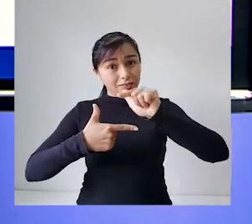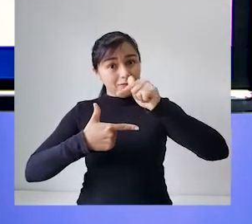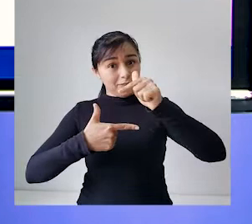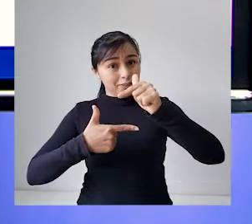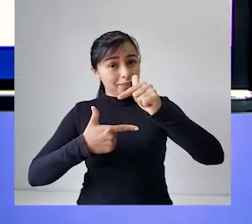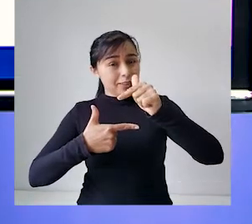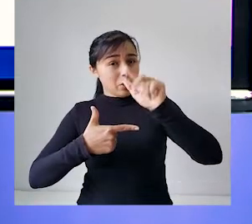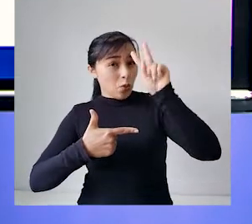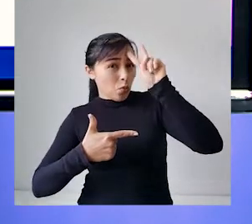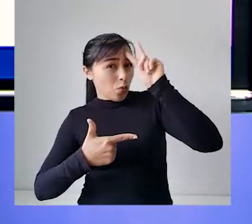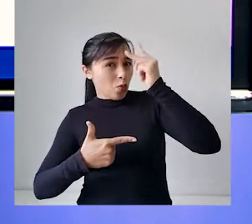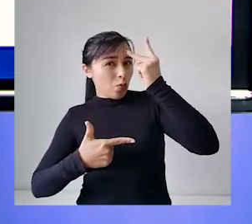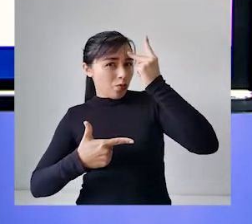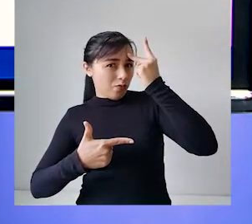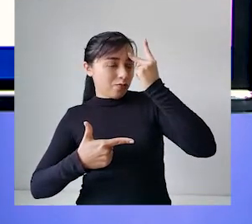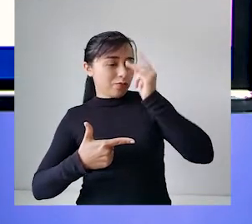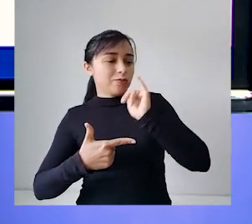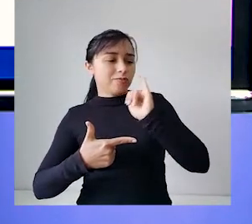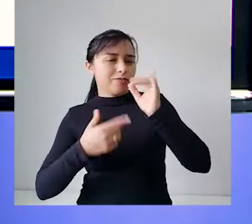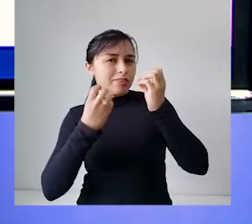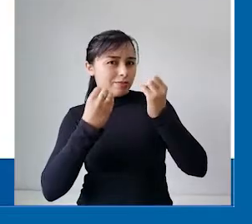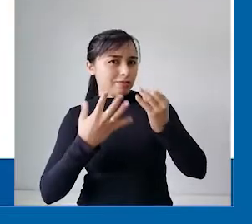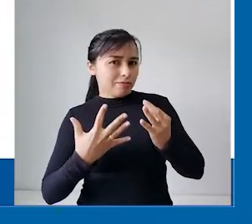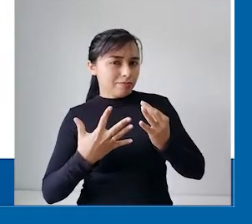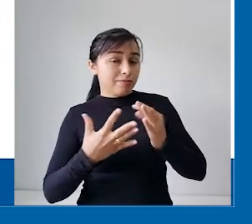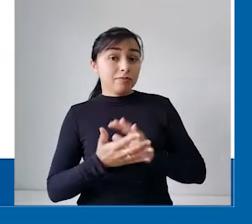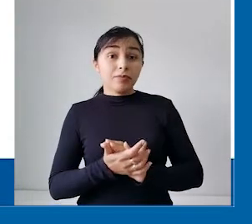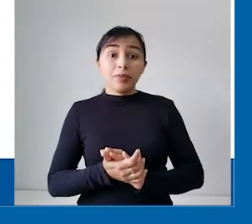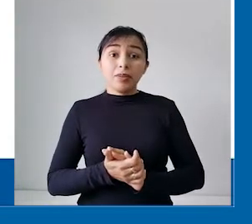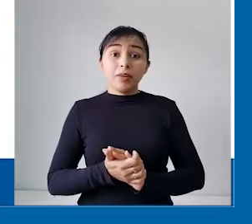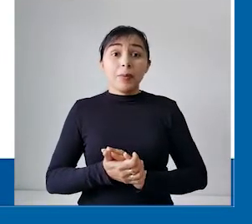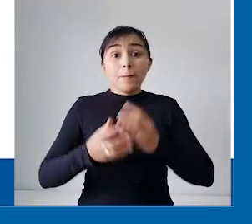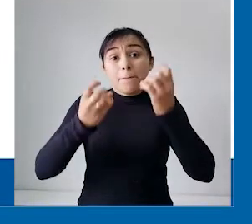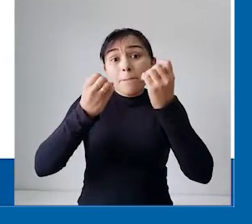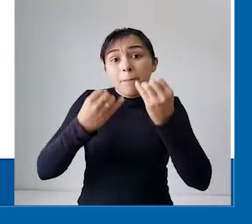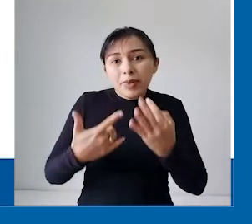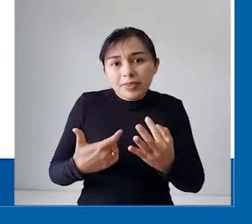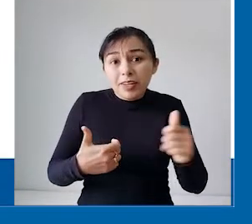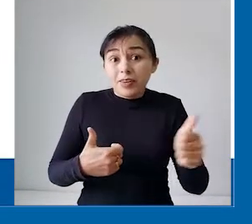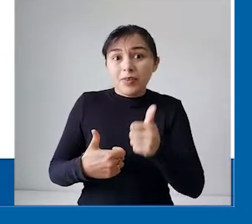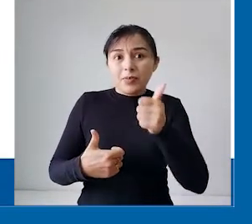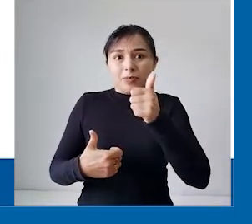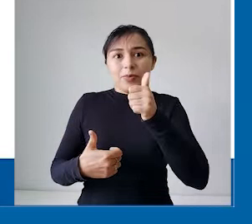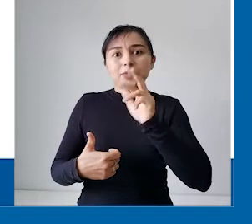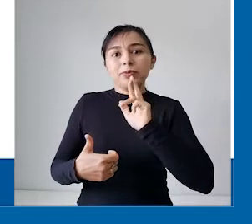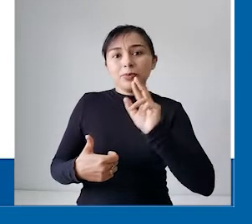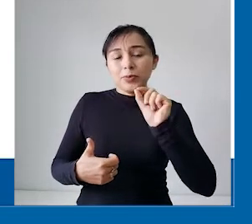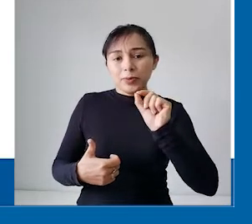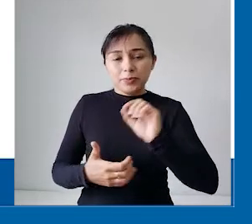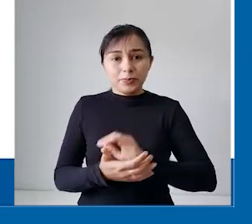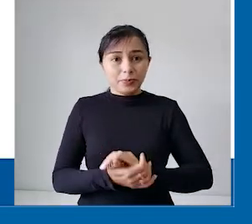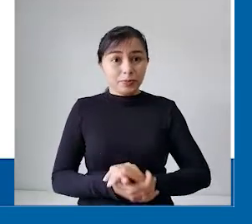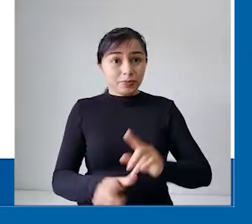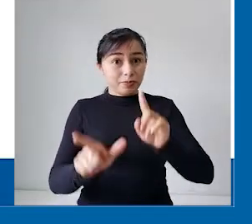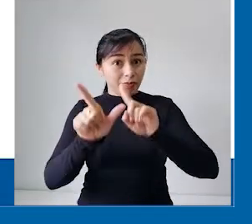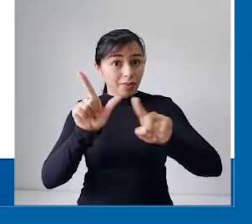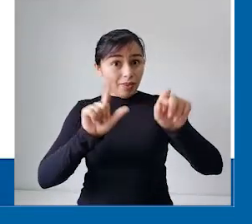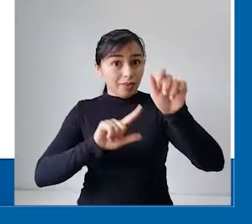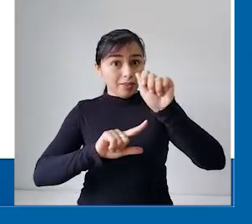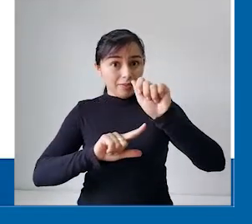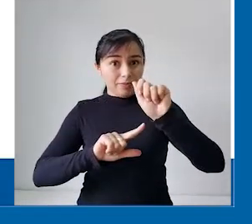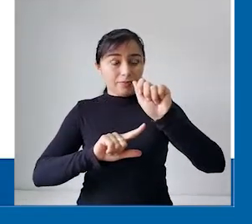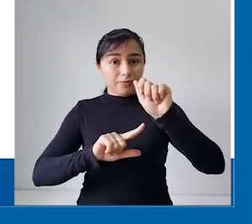era. Para atender ao Teorema de Pitágoras, deveria dar a seguinte resposta. Então vamos